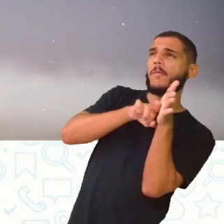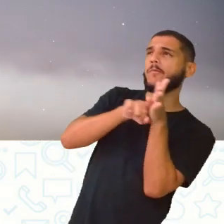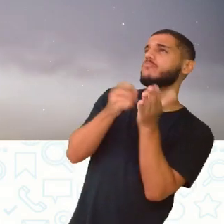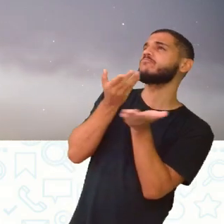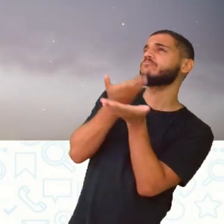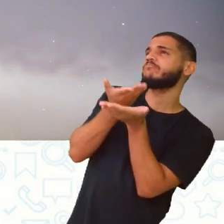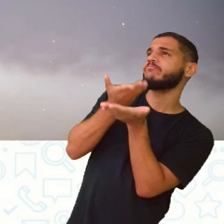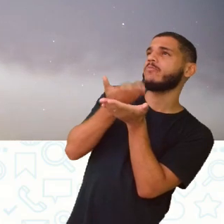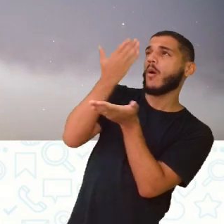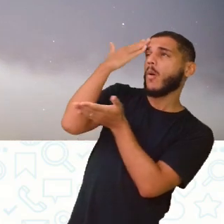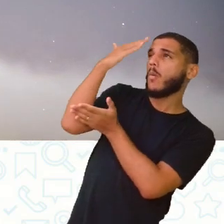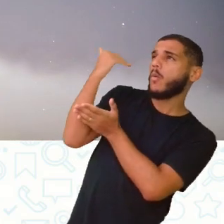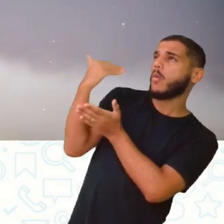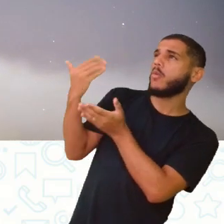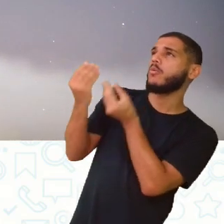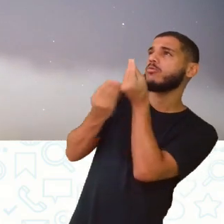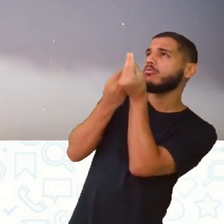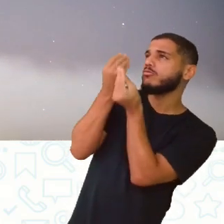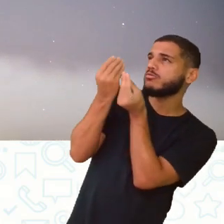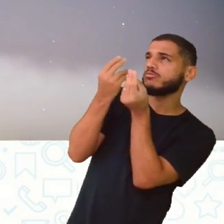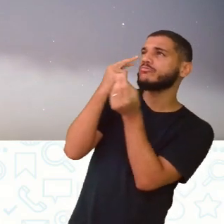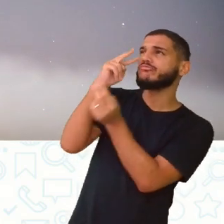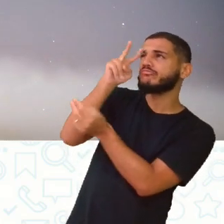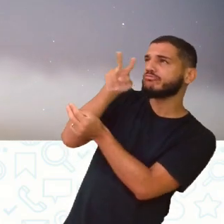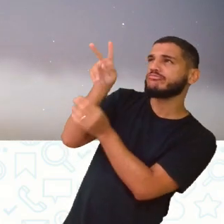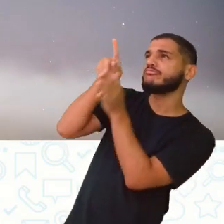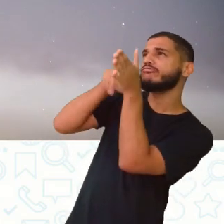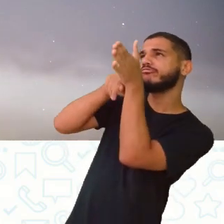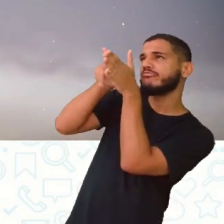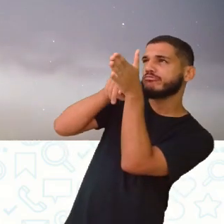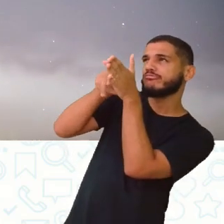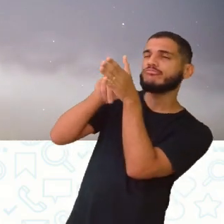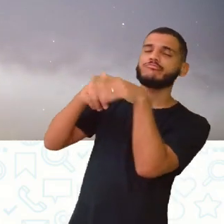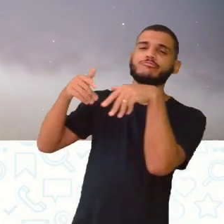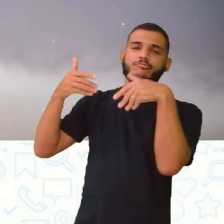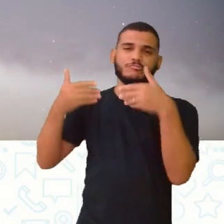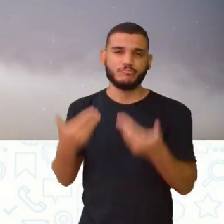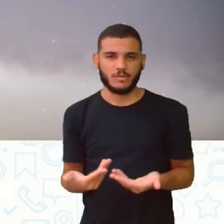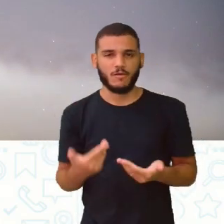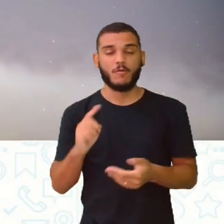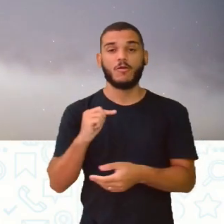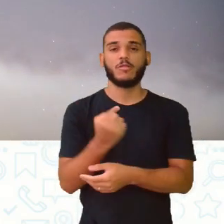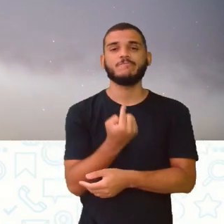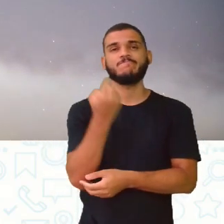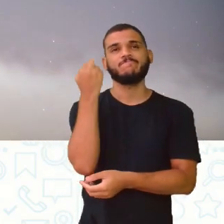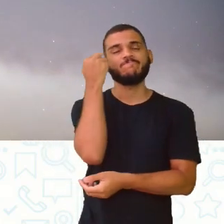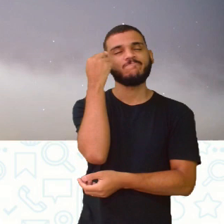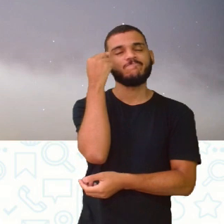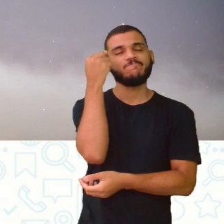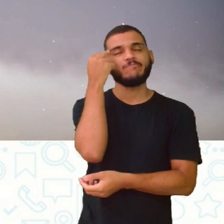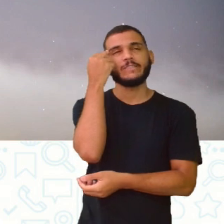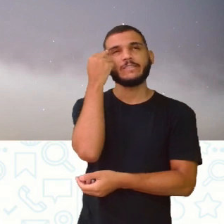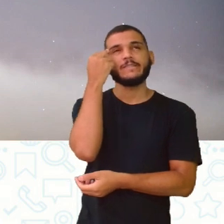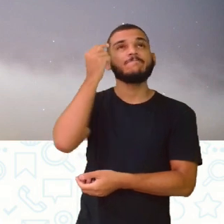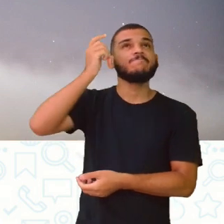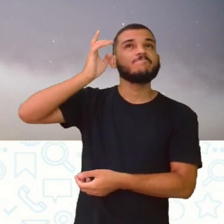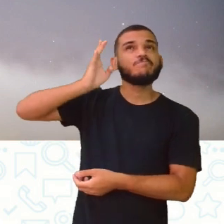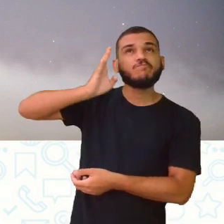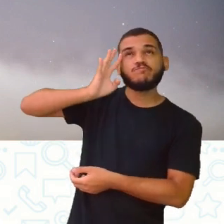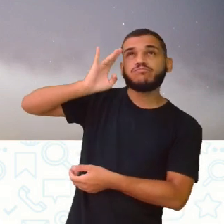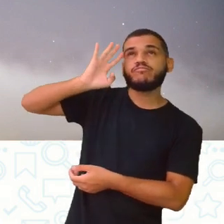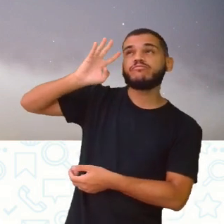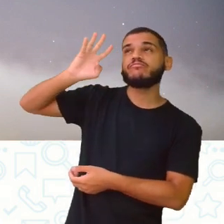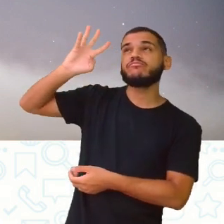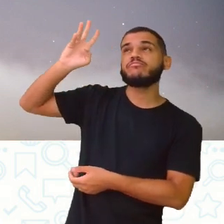Homens sábios que estudavam as estrelas e o céu, não é? A nossa mente começa a imaginar, não é?